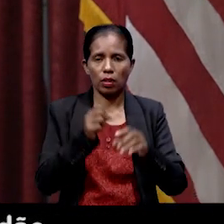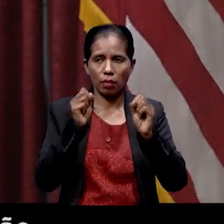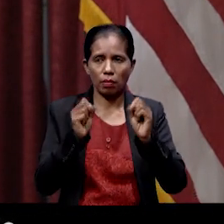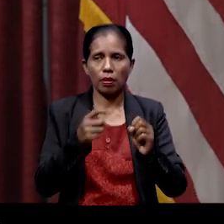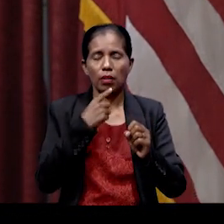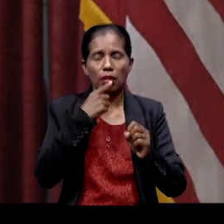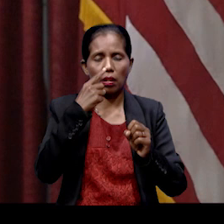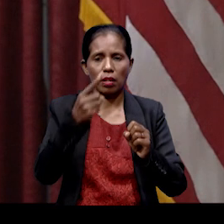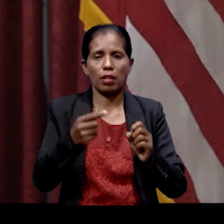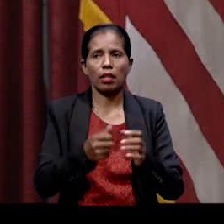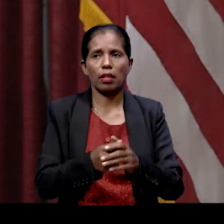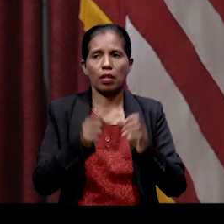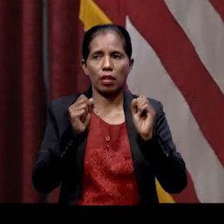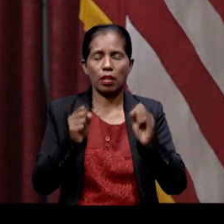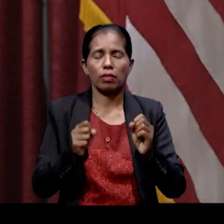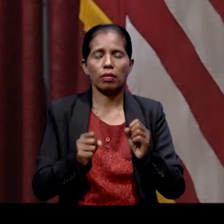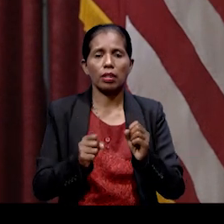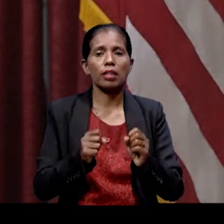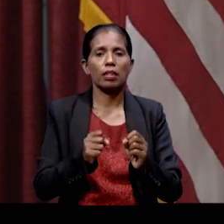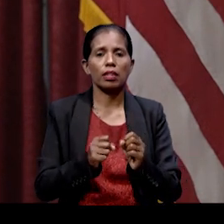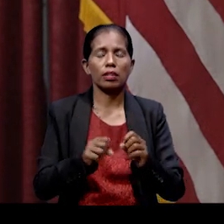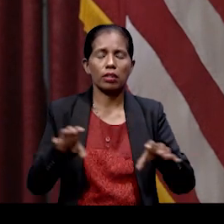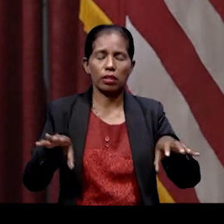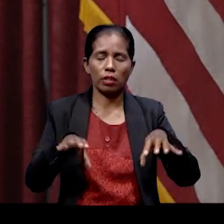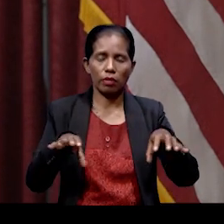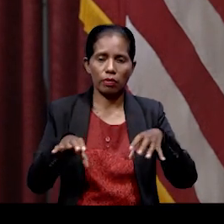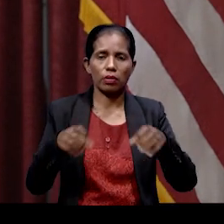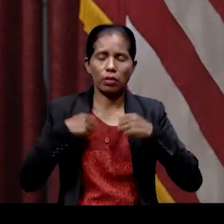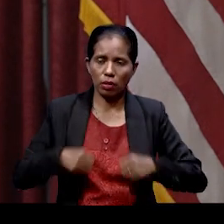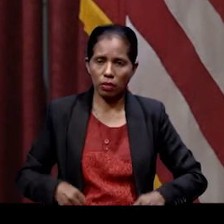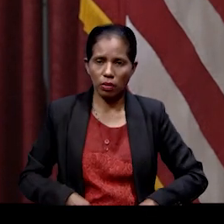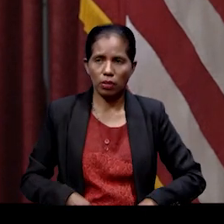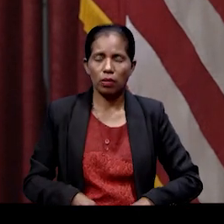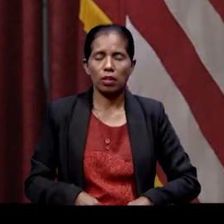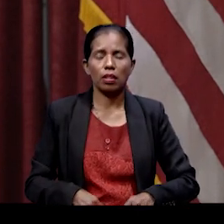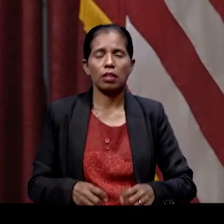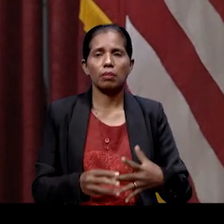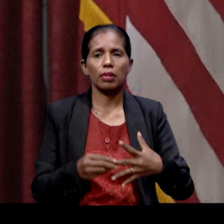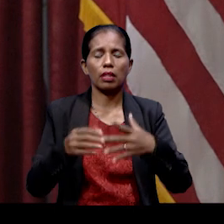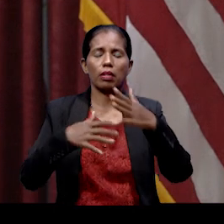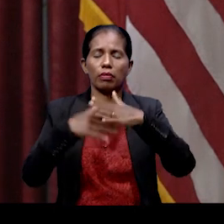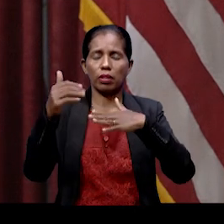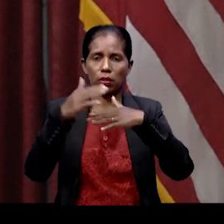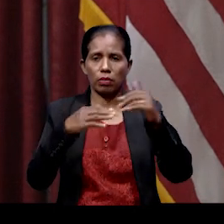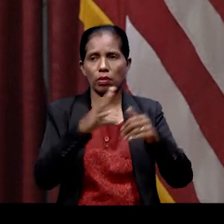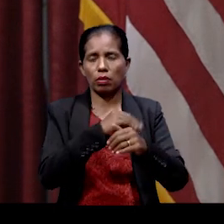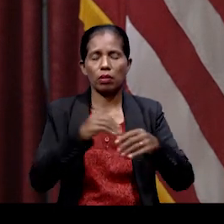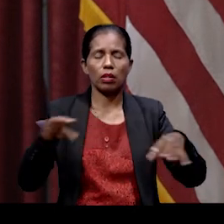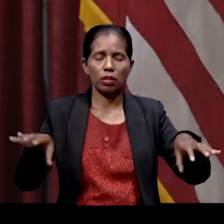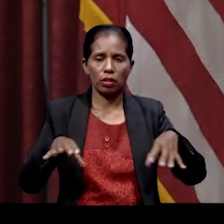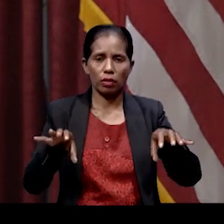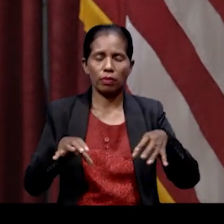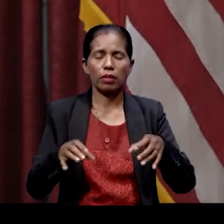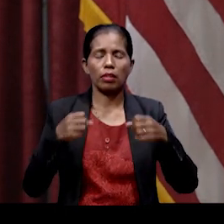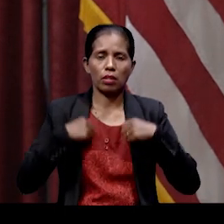de ajudar o Sistema Nacional de Saúde, de Rio Ida. Infraestruturas na nós serviços de prestação de